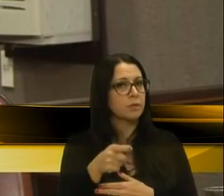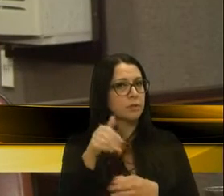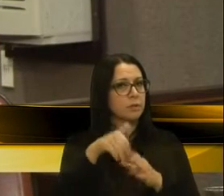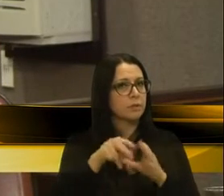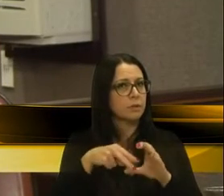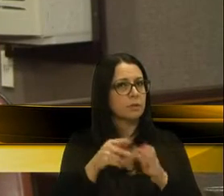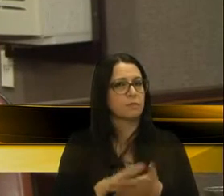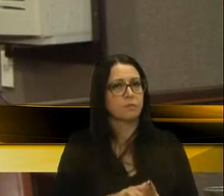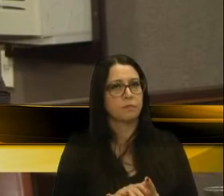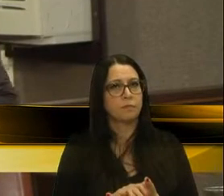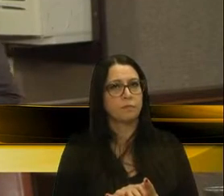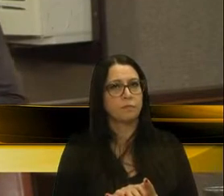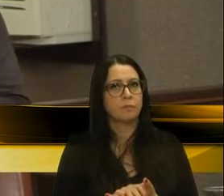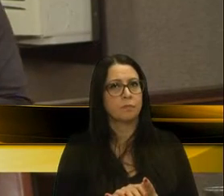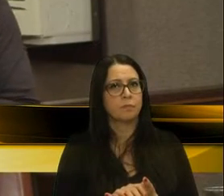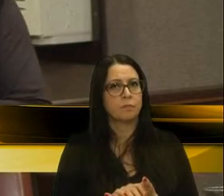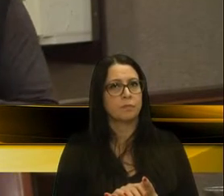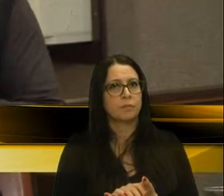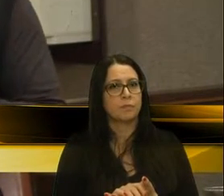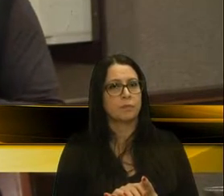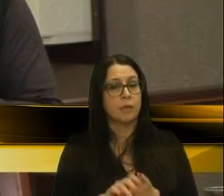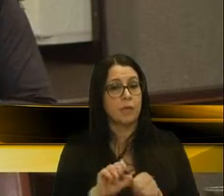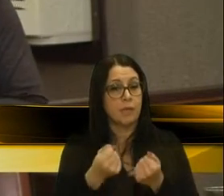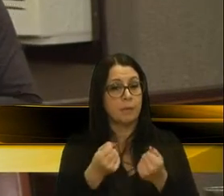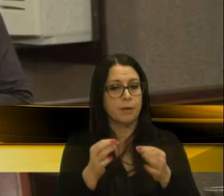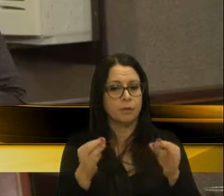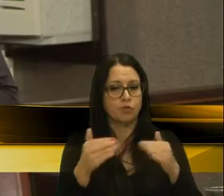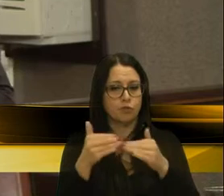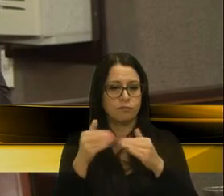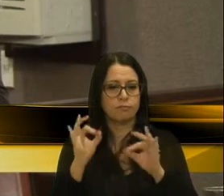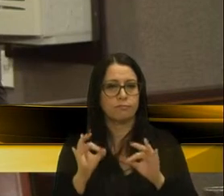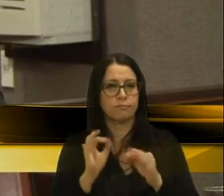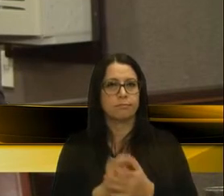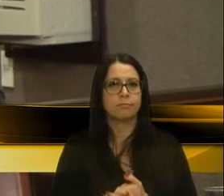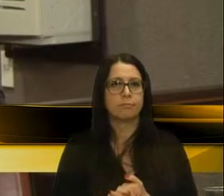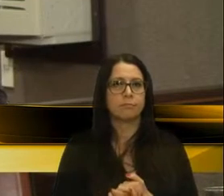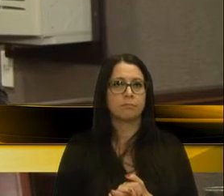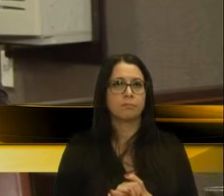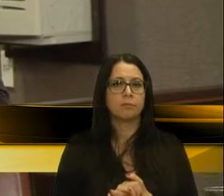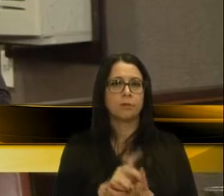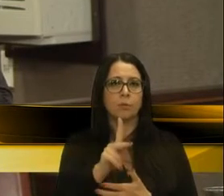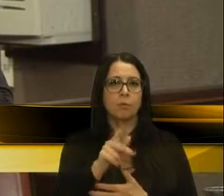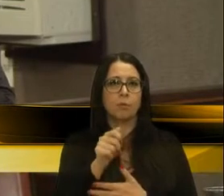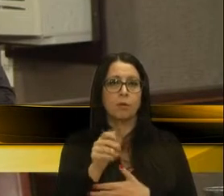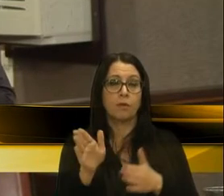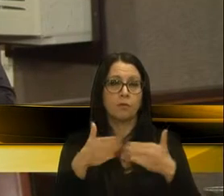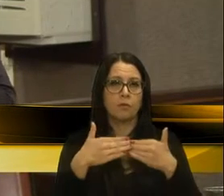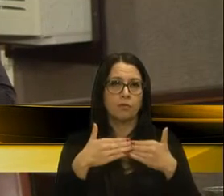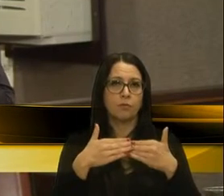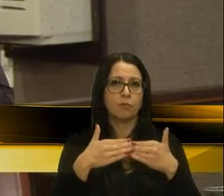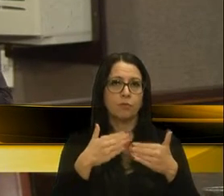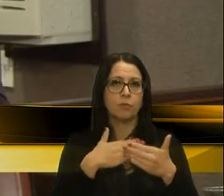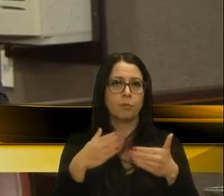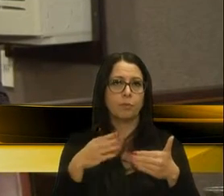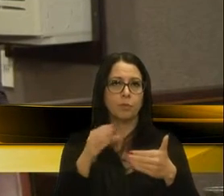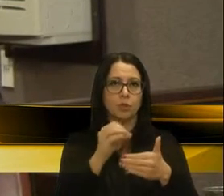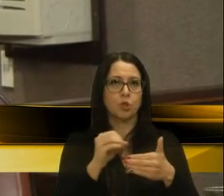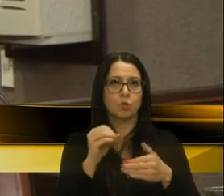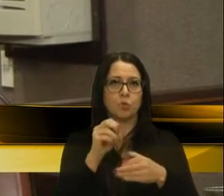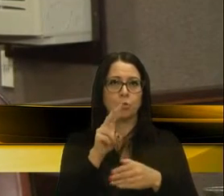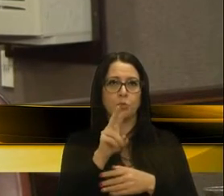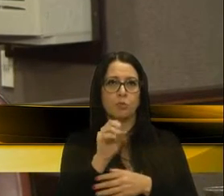de Vereadores. A quebra de acordo. O postão foi fechado no início de outubro